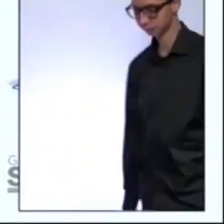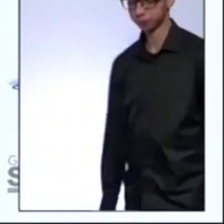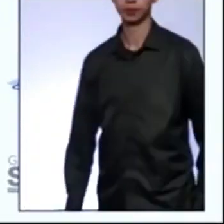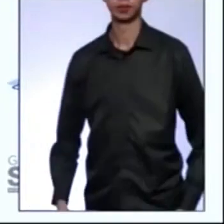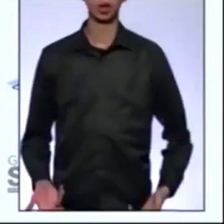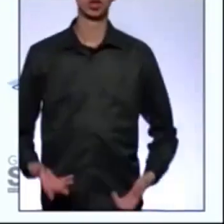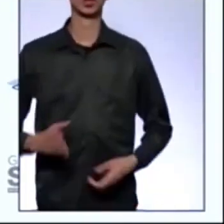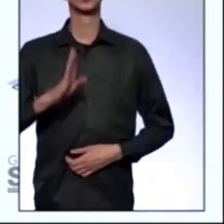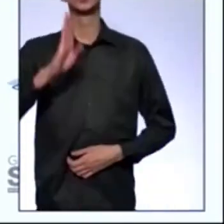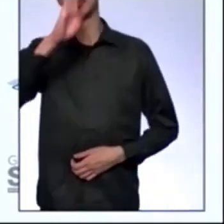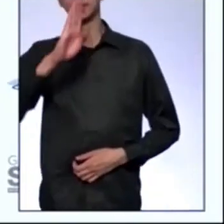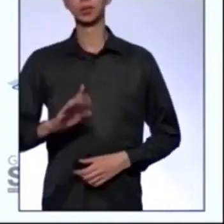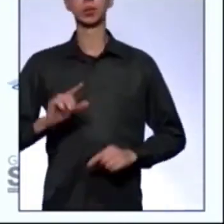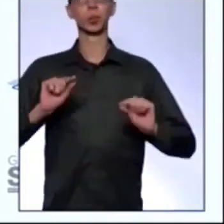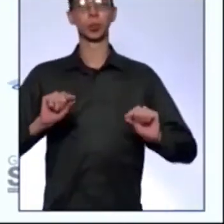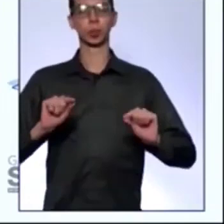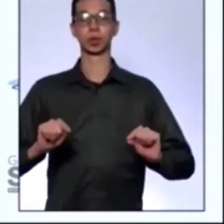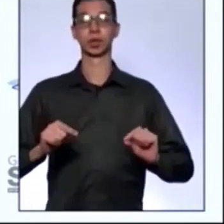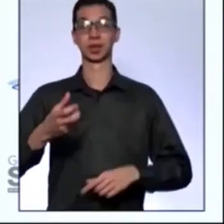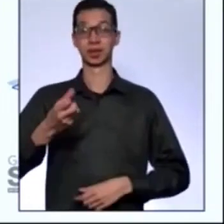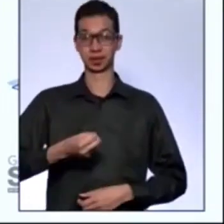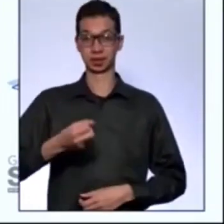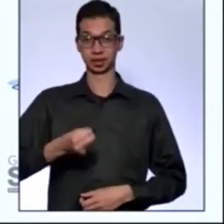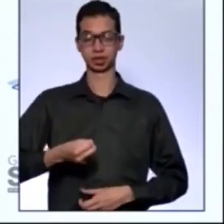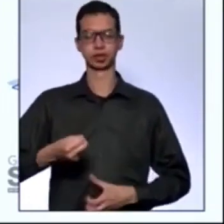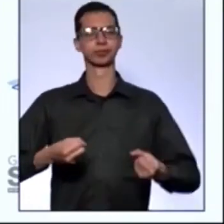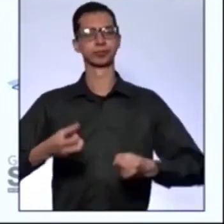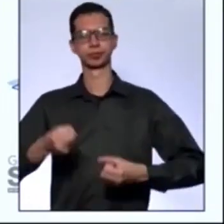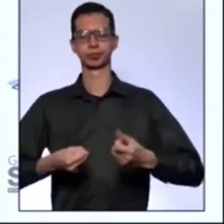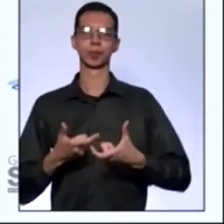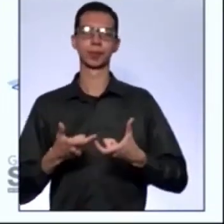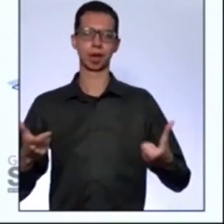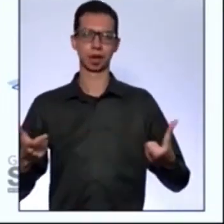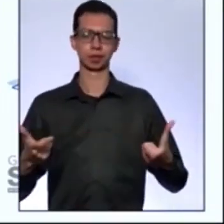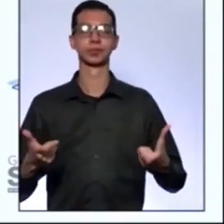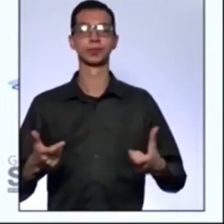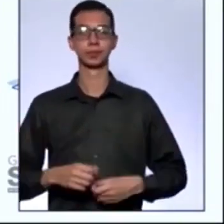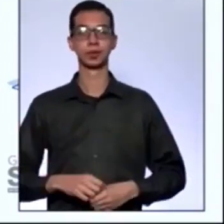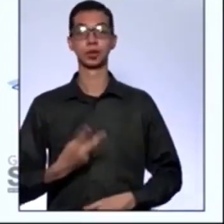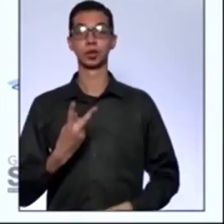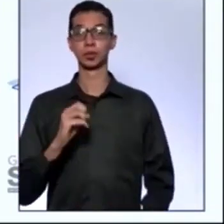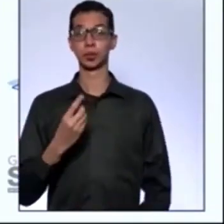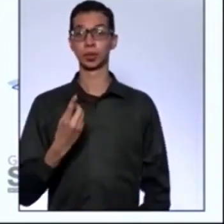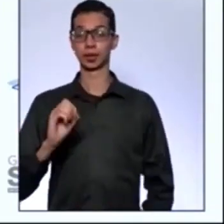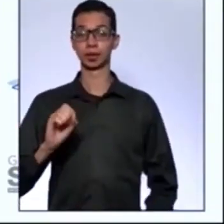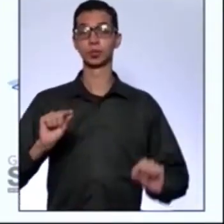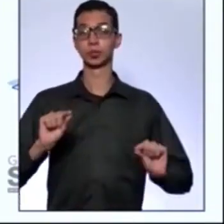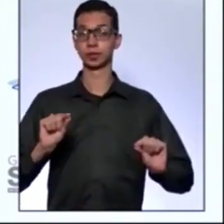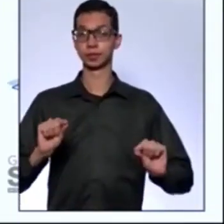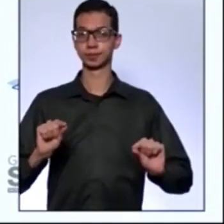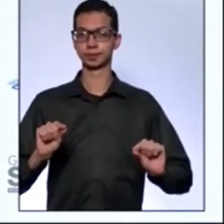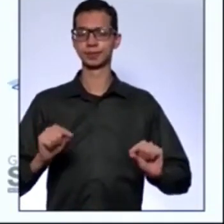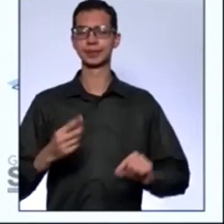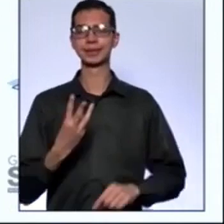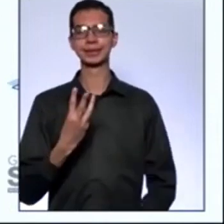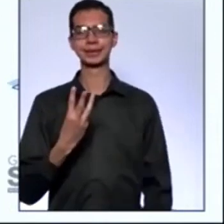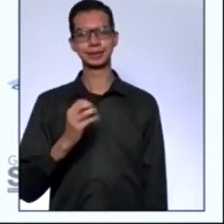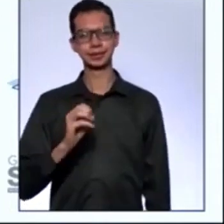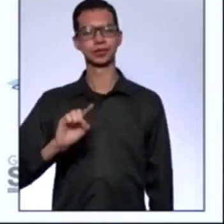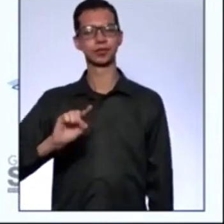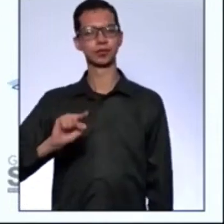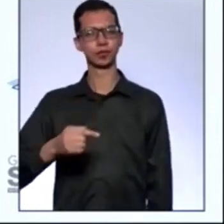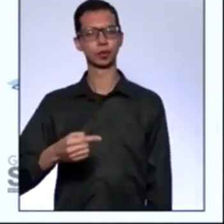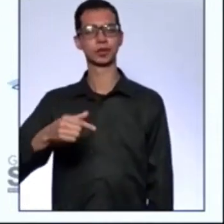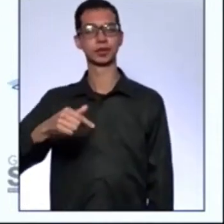Brasil é um dos maiores produtores de leite do mundo em 2010 para a produção de 30,7 milhões de